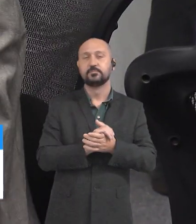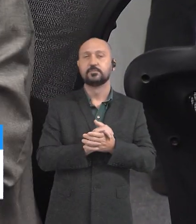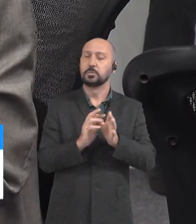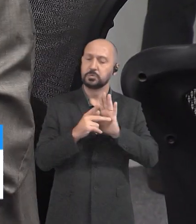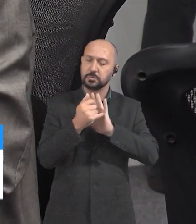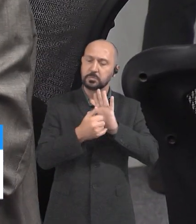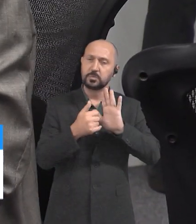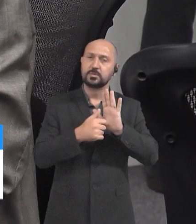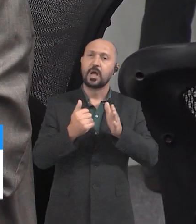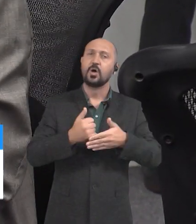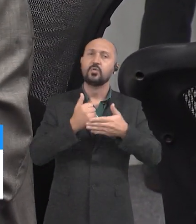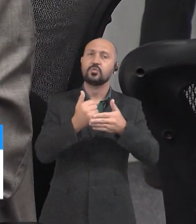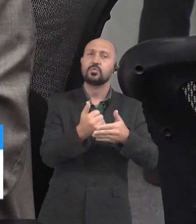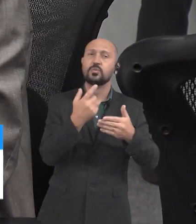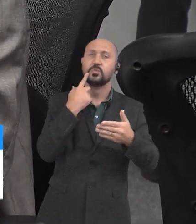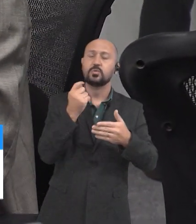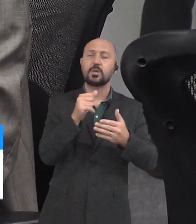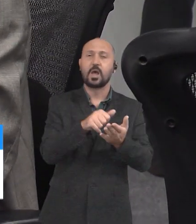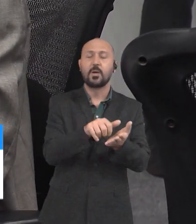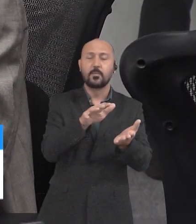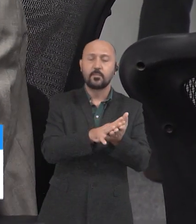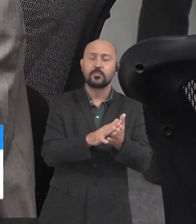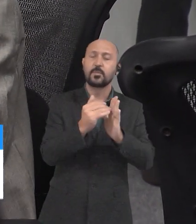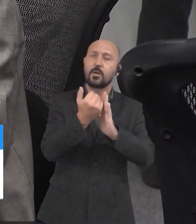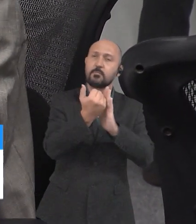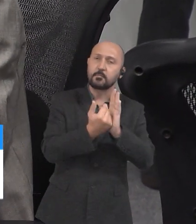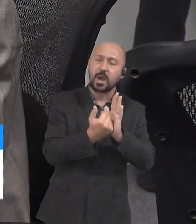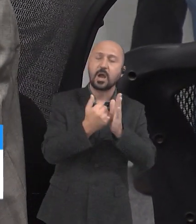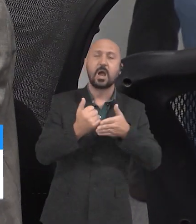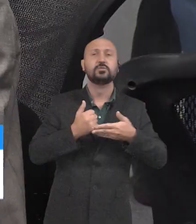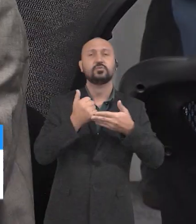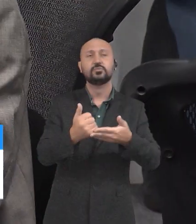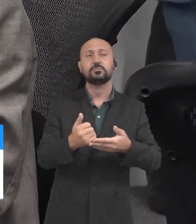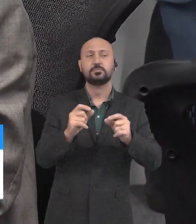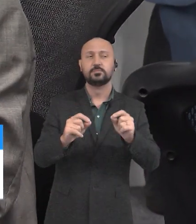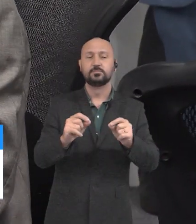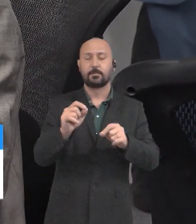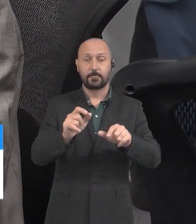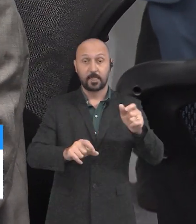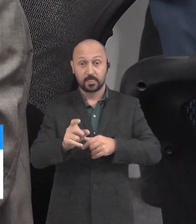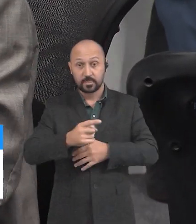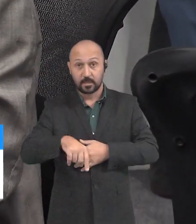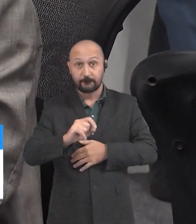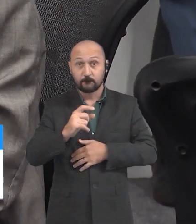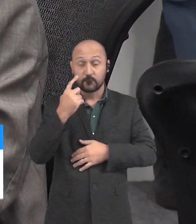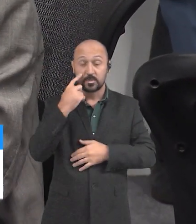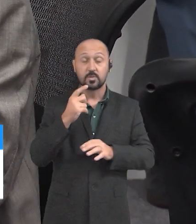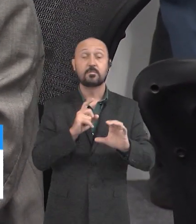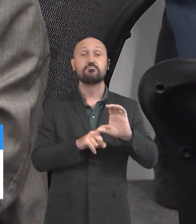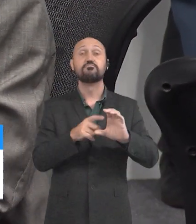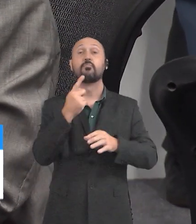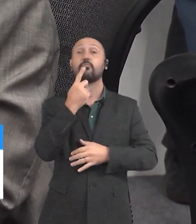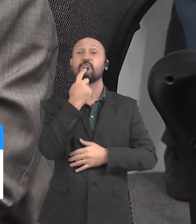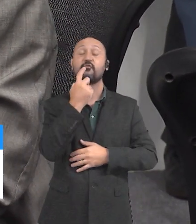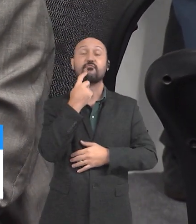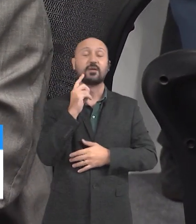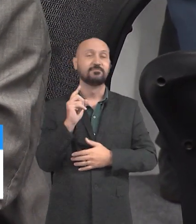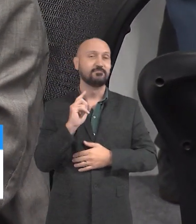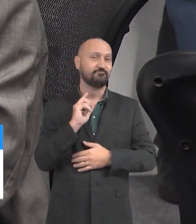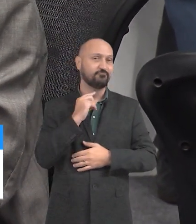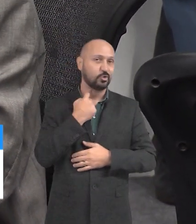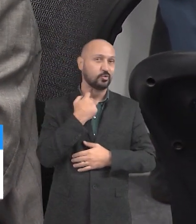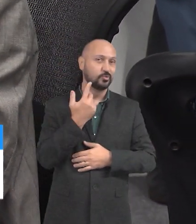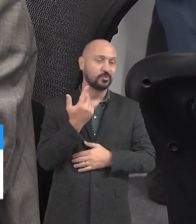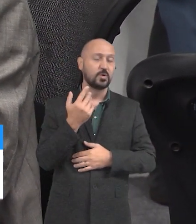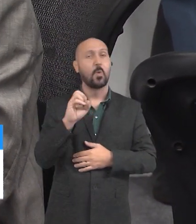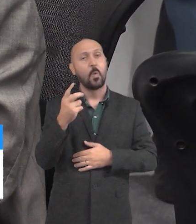Portanto, esse projeto vem em boa hora, reduz o valor das multas, o que possibilita às pessoas que estão inadimplentes